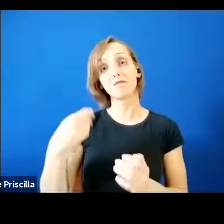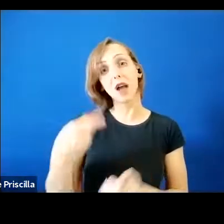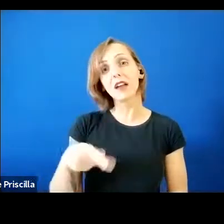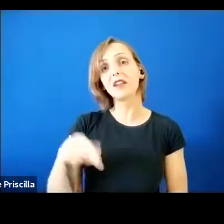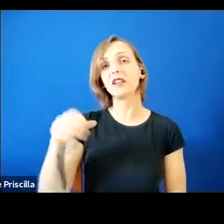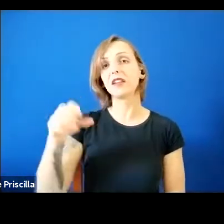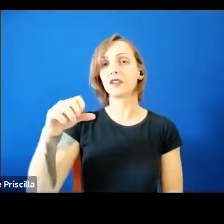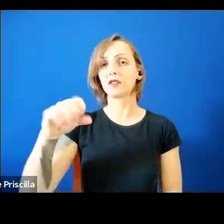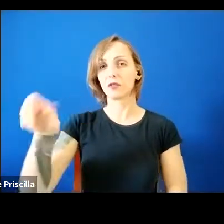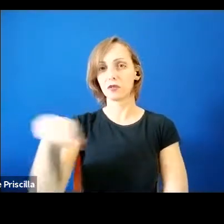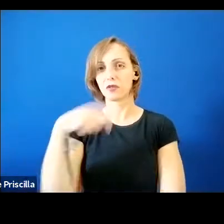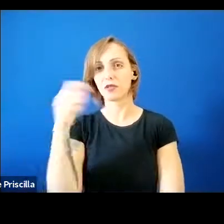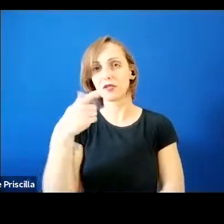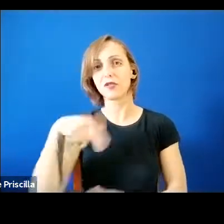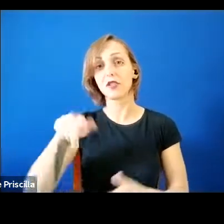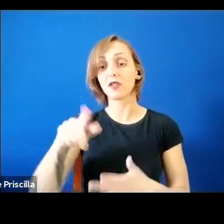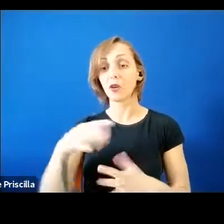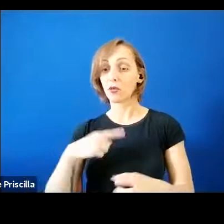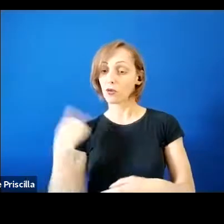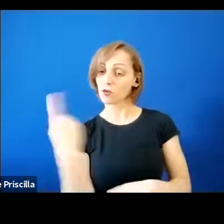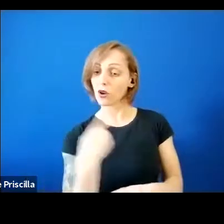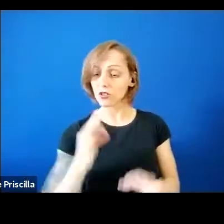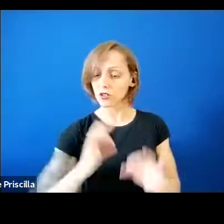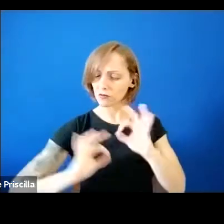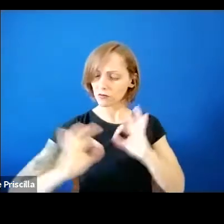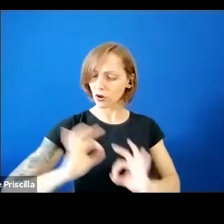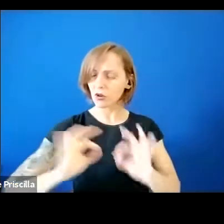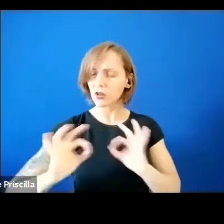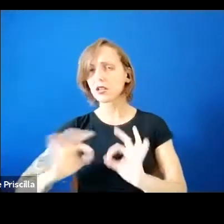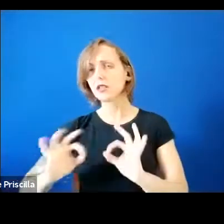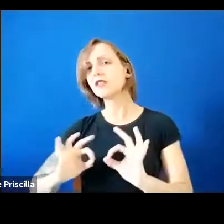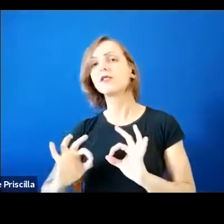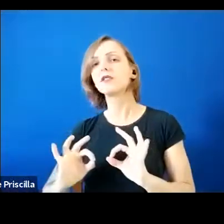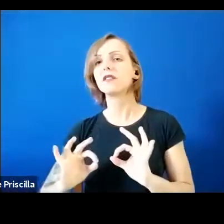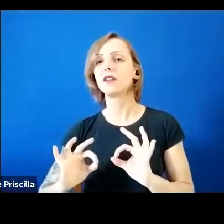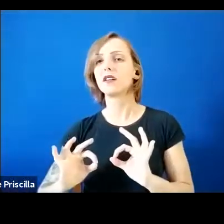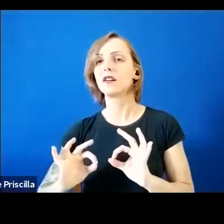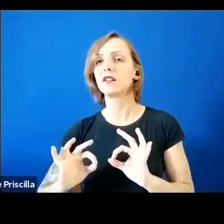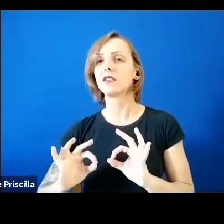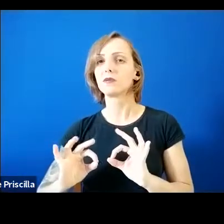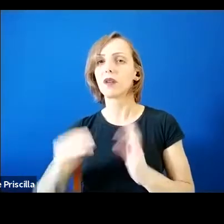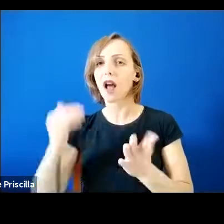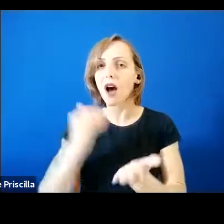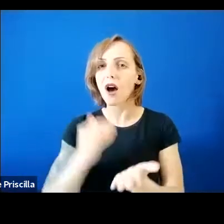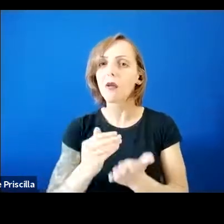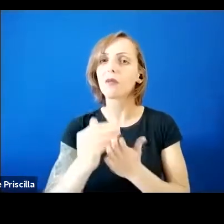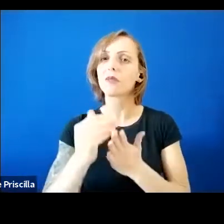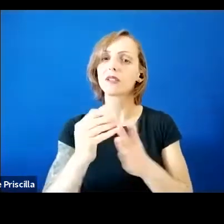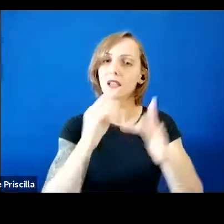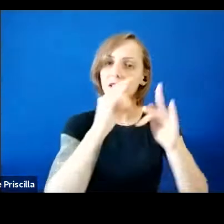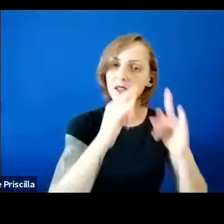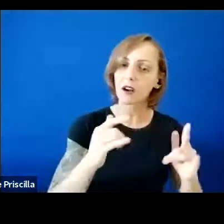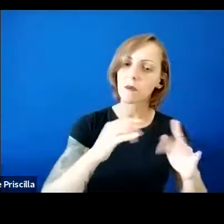nós começamos a nos organizarmos e irmos fazer os primeiros acampamentos. E através dos primeiros acampamentos,